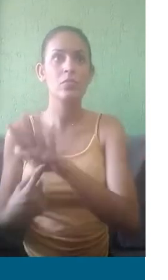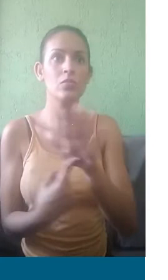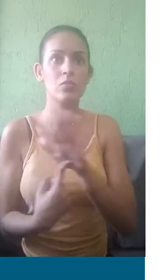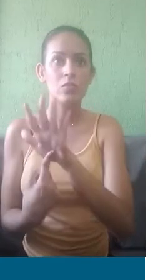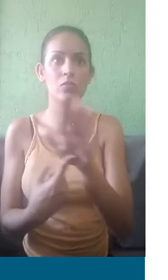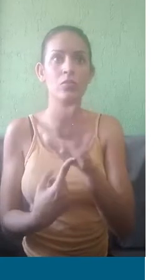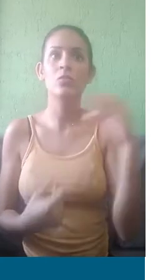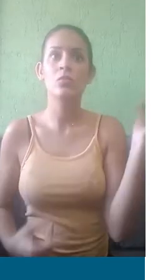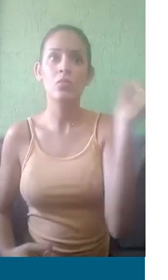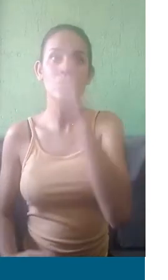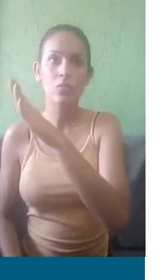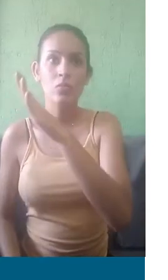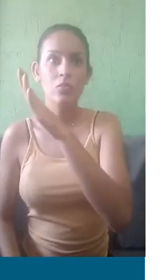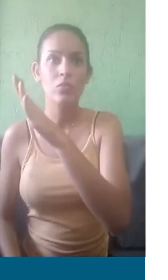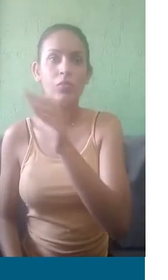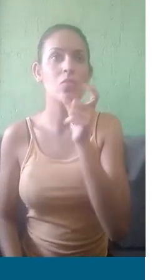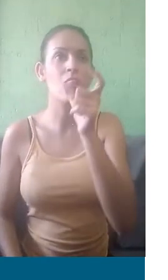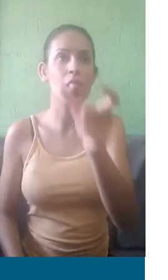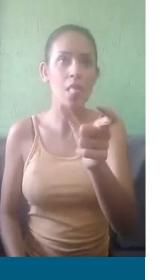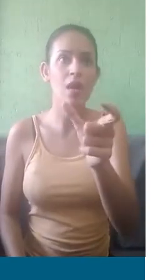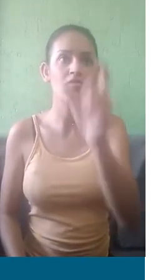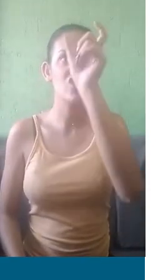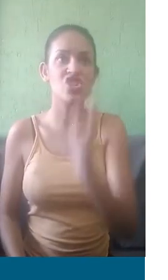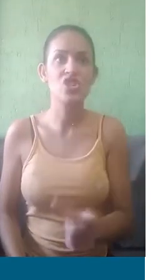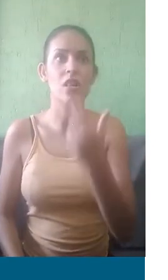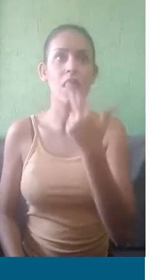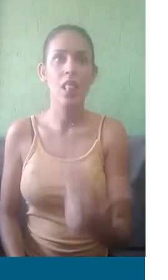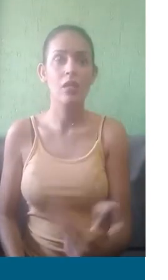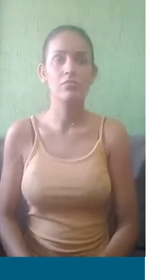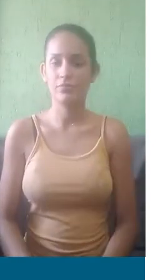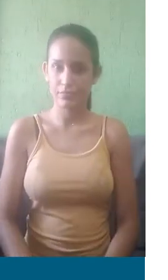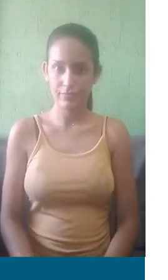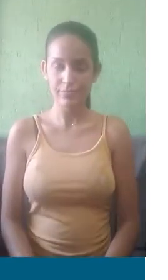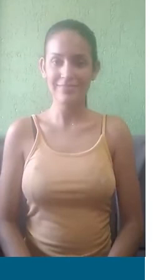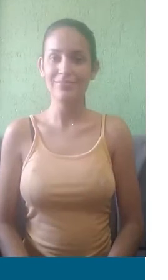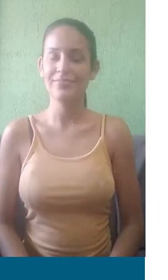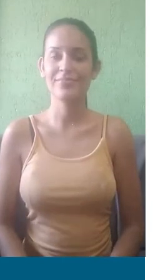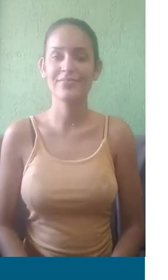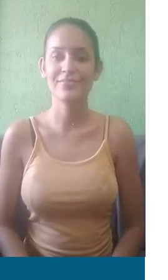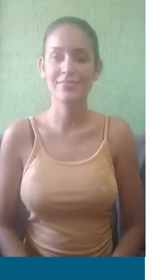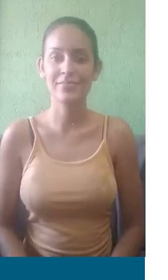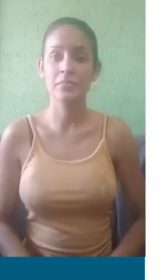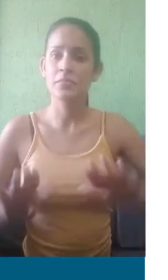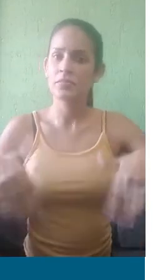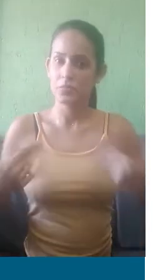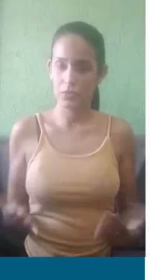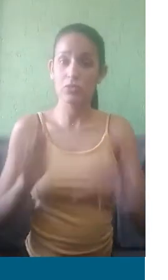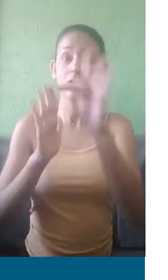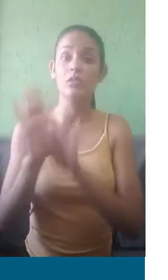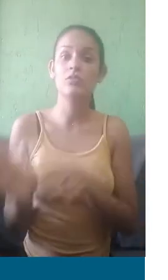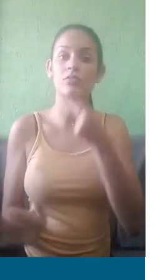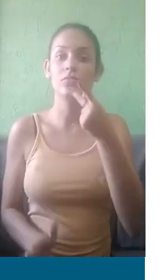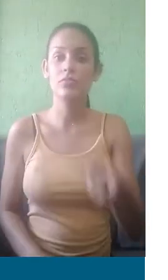que o poema tem por tema uma reflexão crítica sobre o período colonial do Brasil, abordando dois